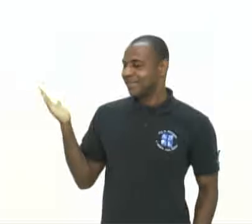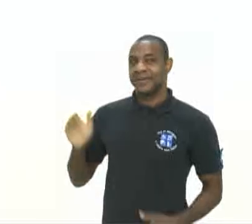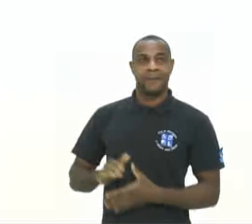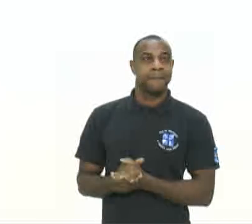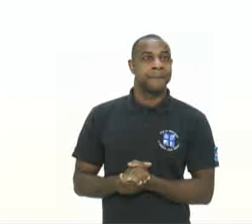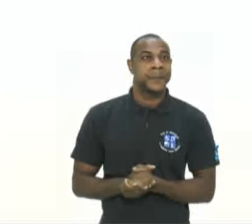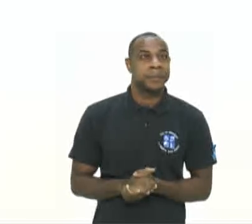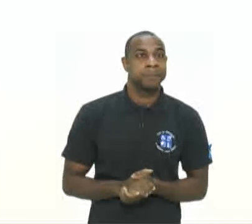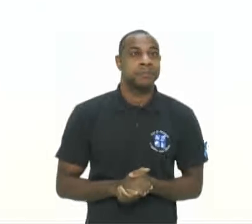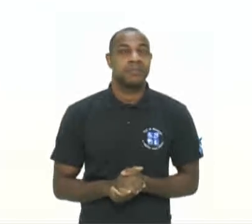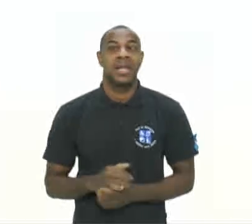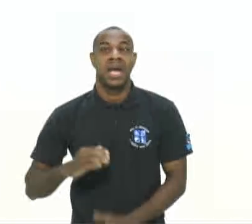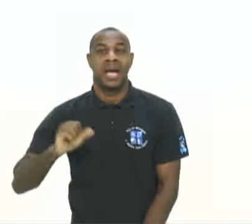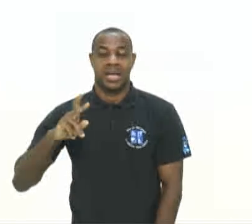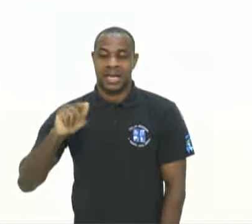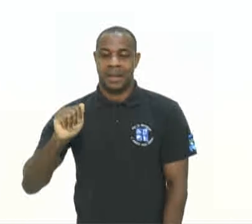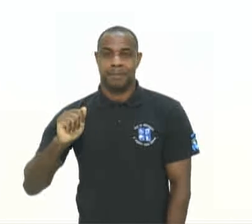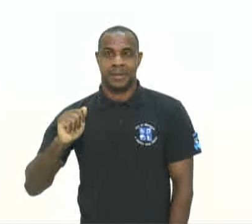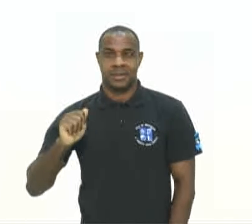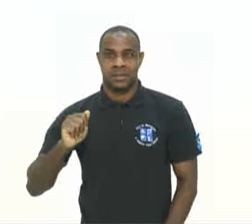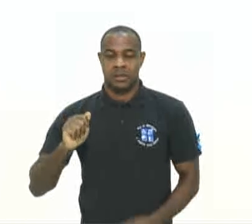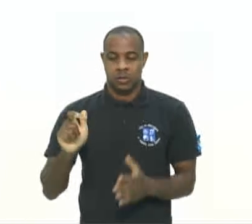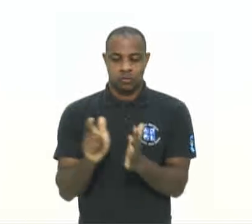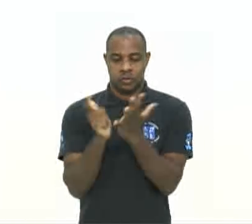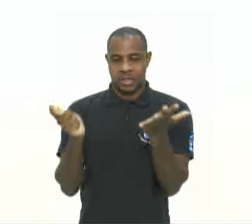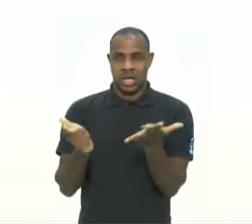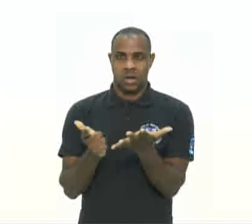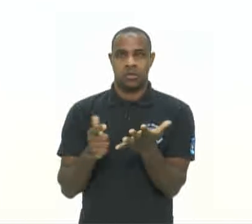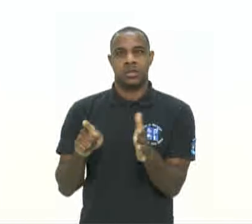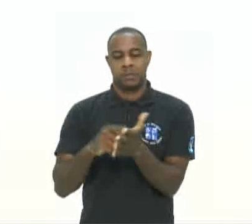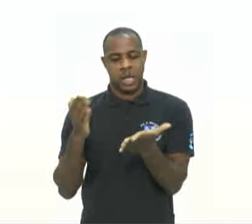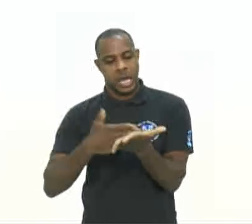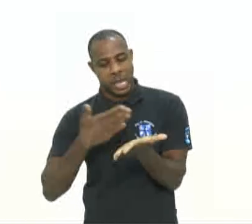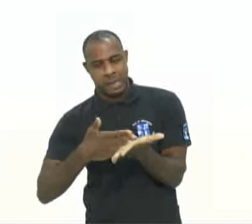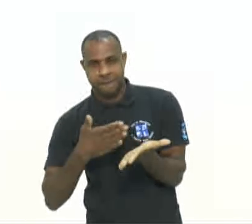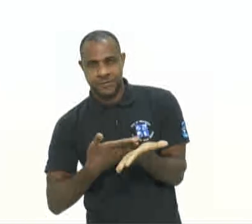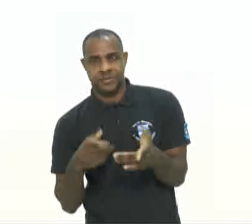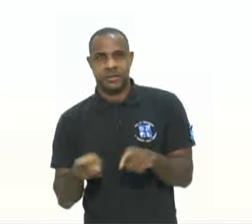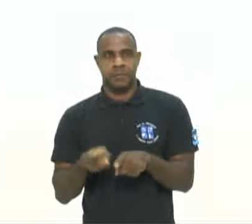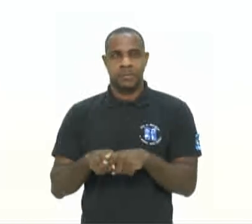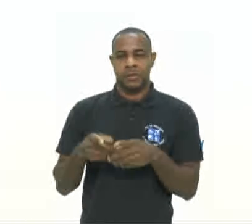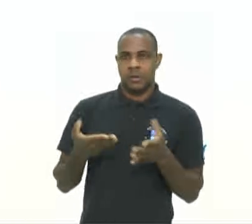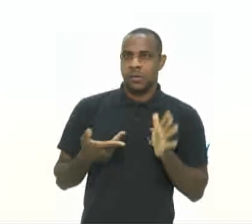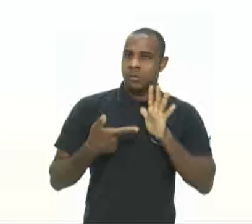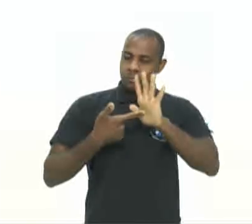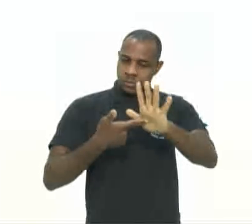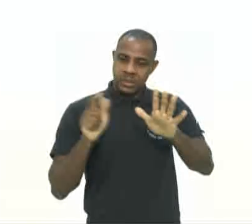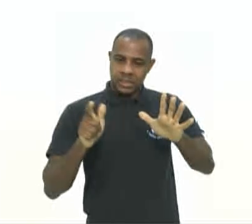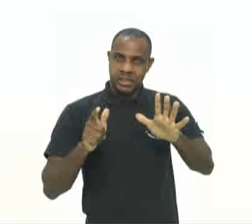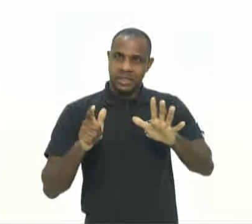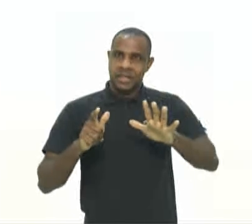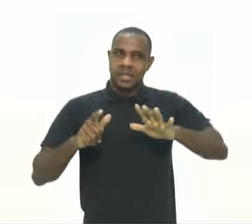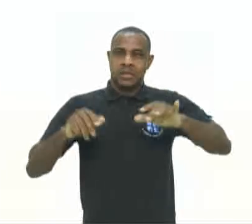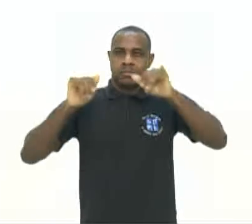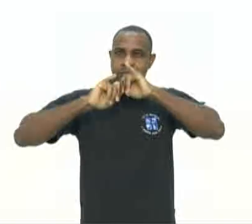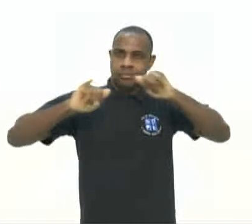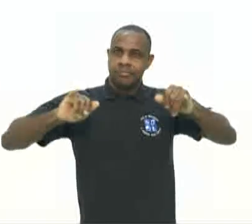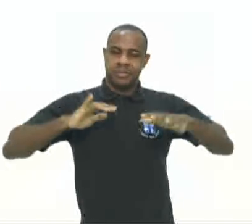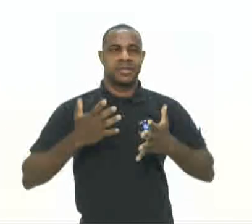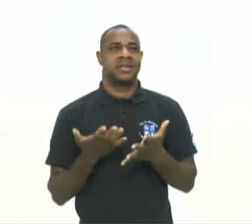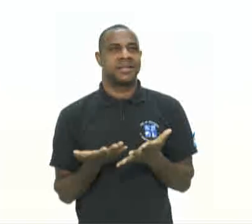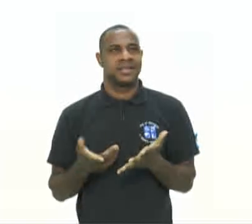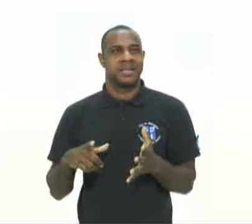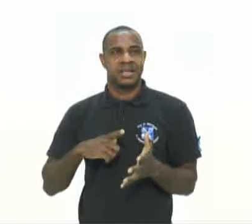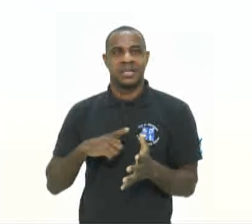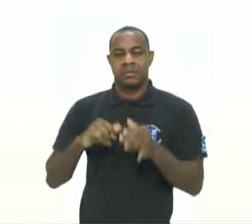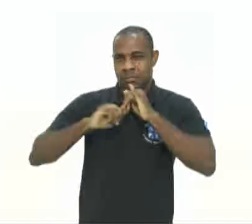As capas de jornais e revistas atuam como a recepção da mídia impressa. Vale ressaltar que